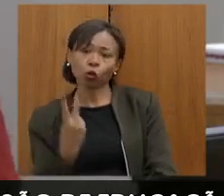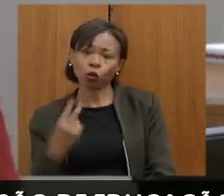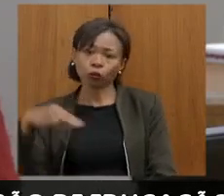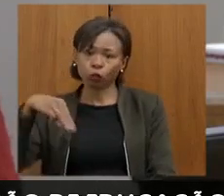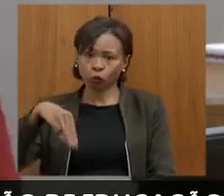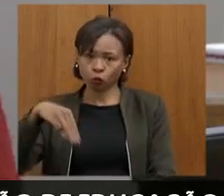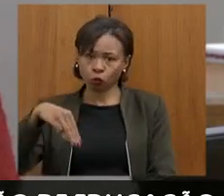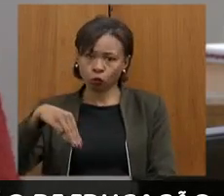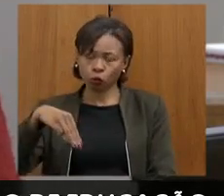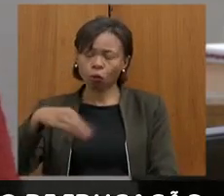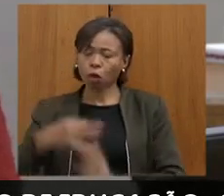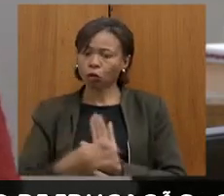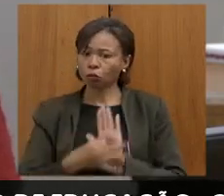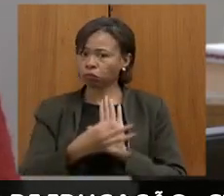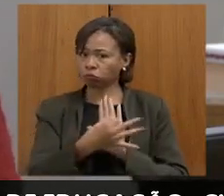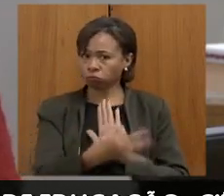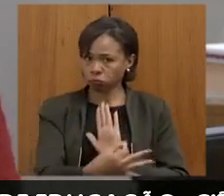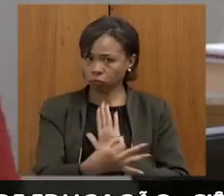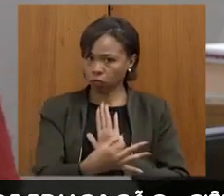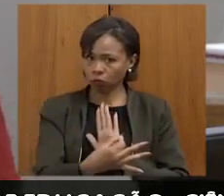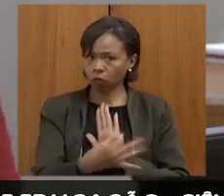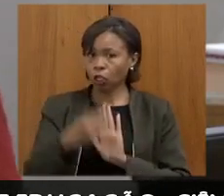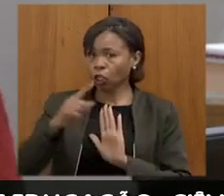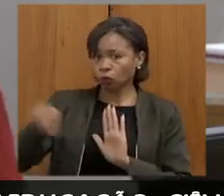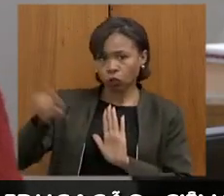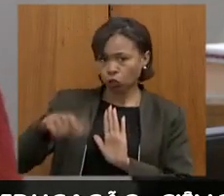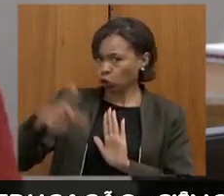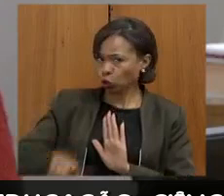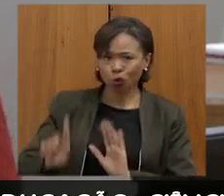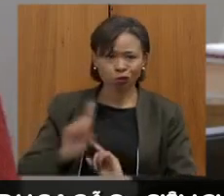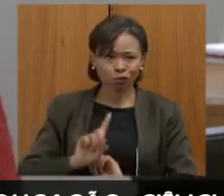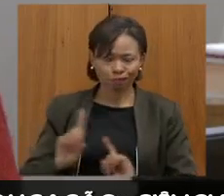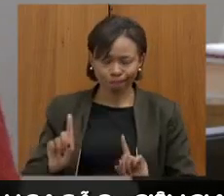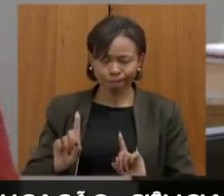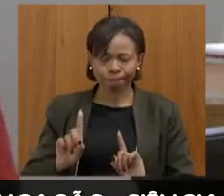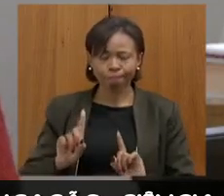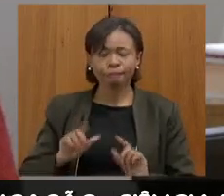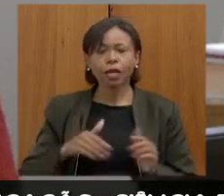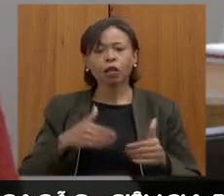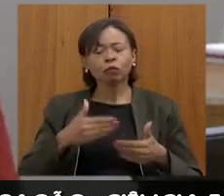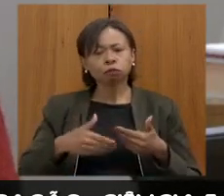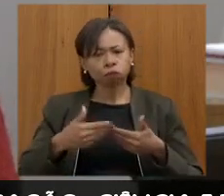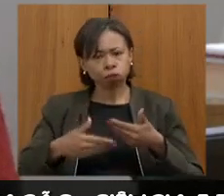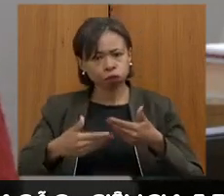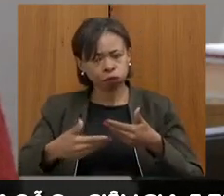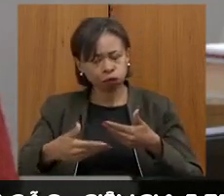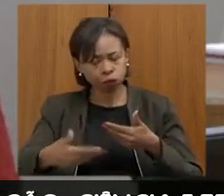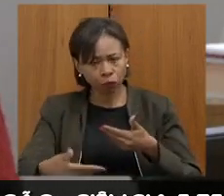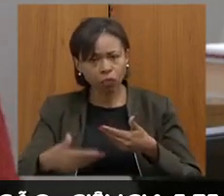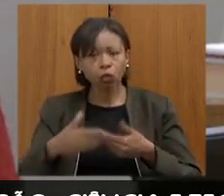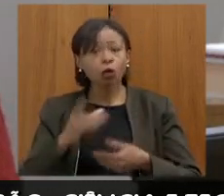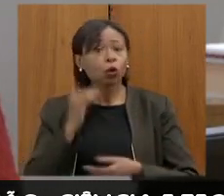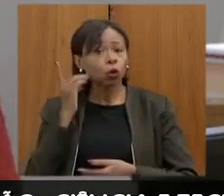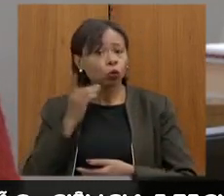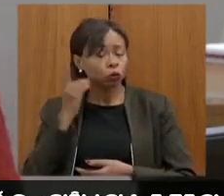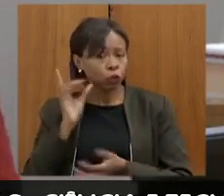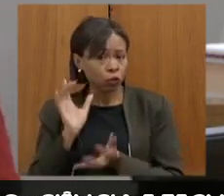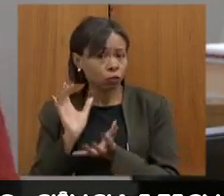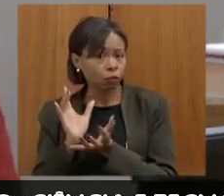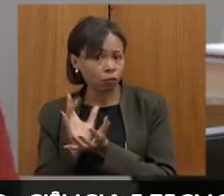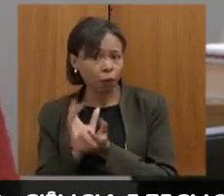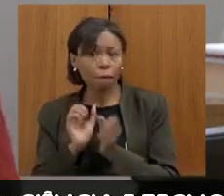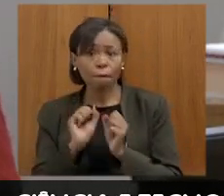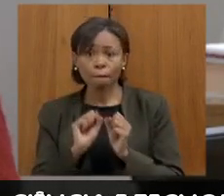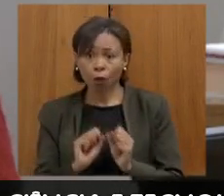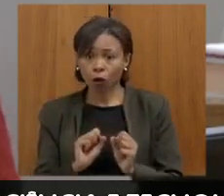ficando vedada a exposição de novo assunto. No decorrer da reunião, as deputadas e os deputados poderão apresentar na